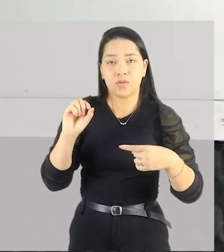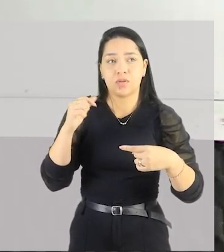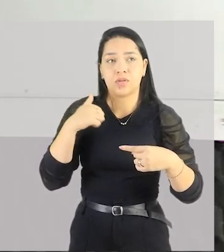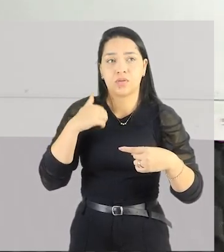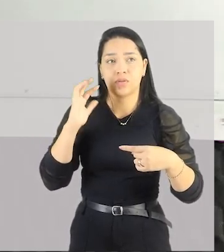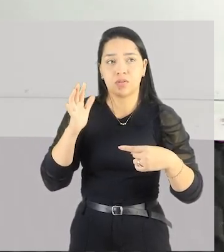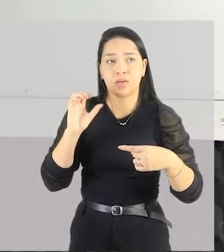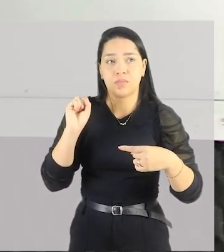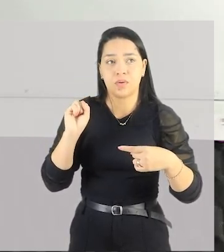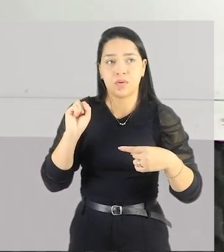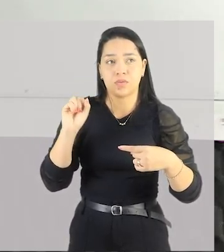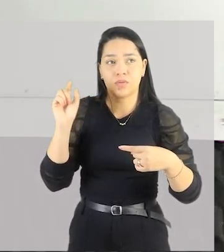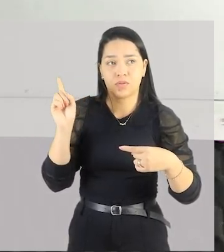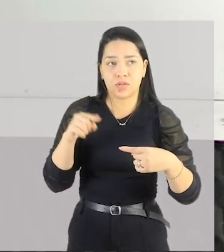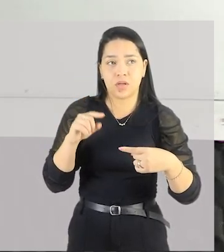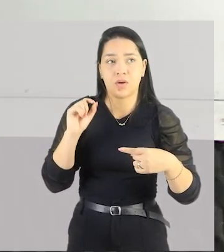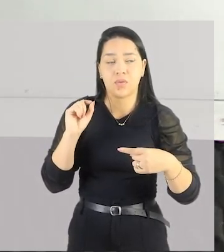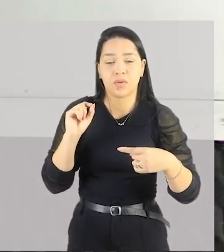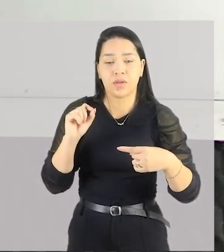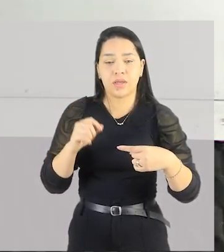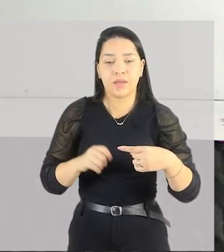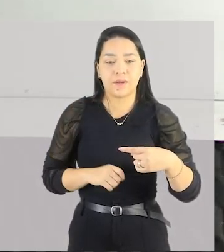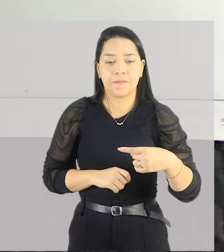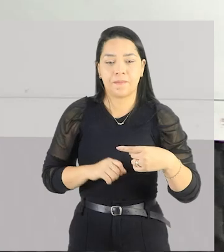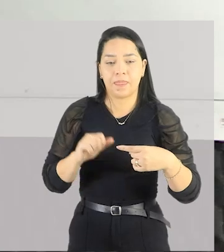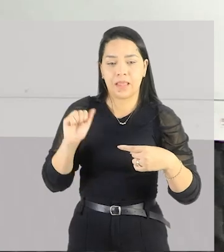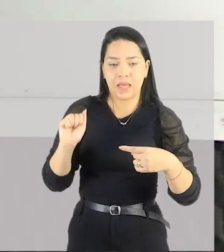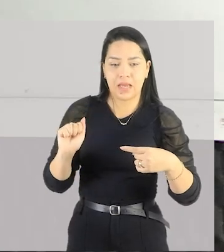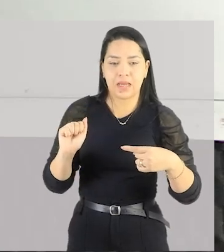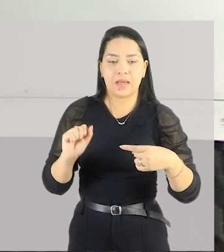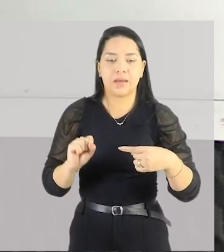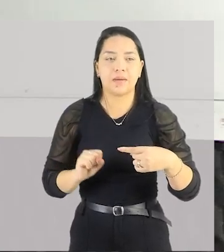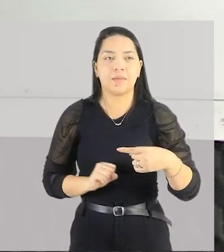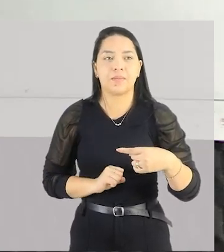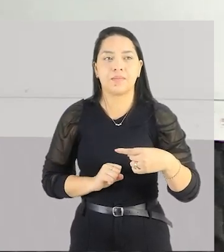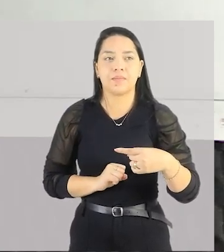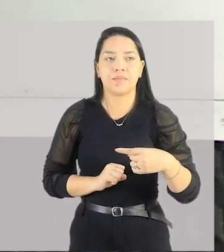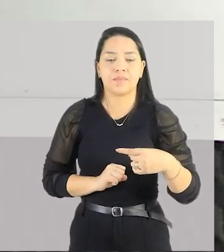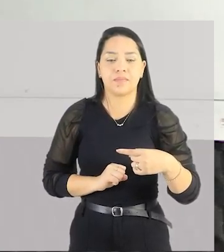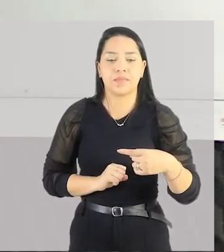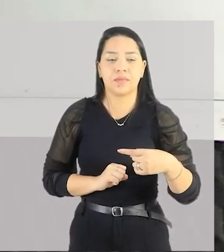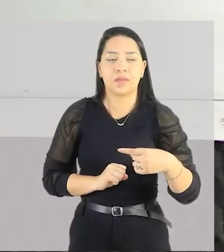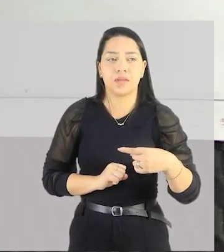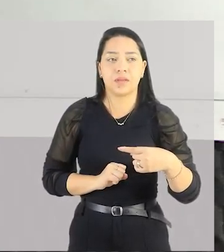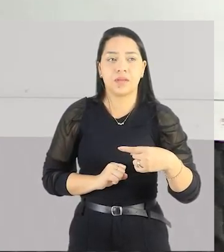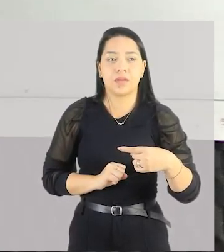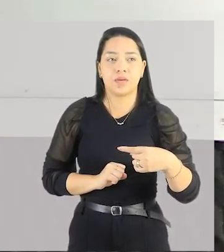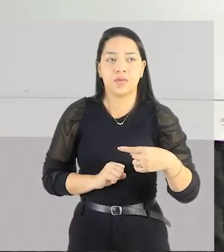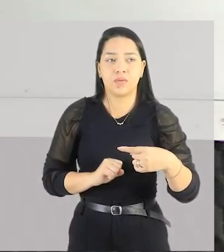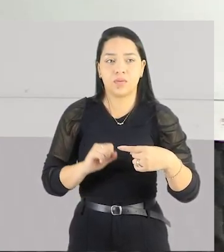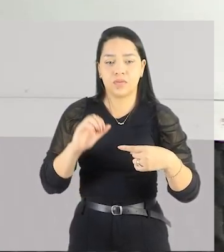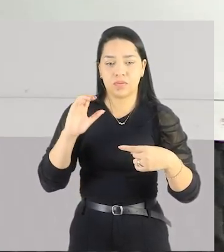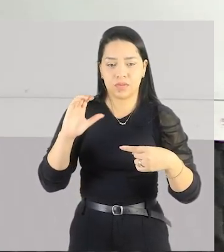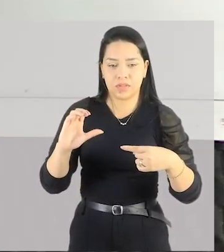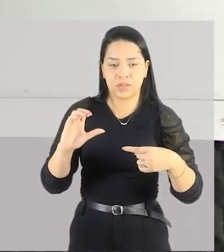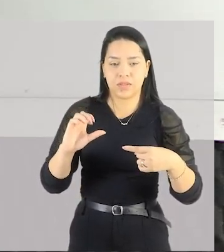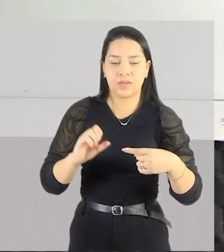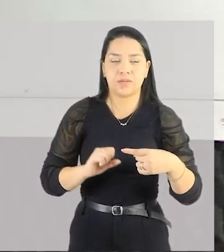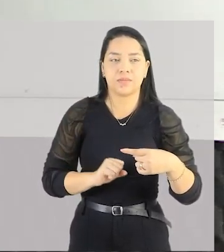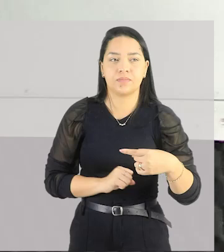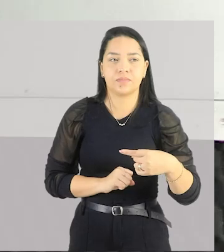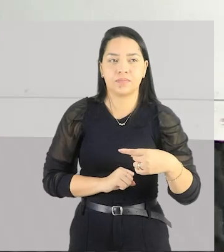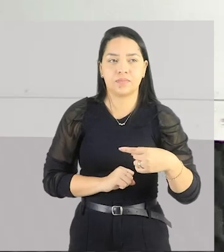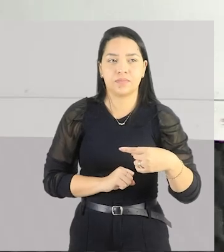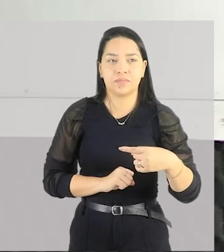eu já poderia eliminar o item A e já poderia eliminar o item